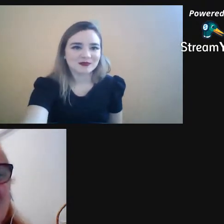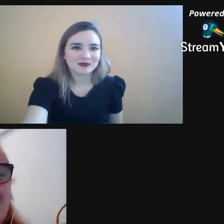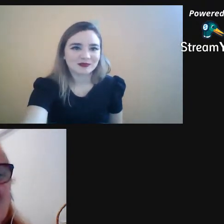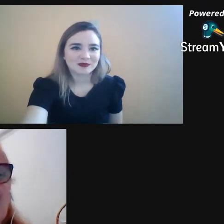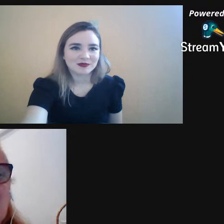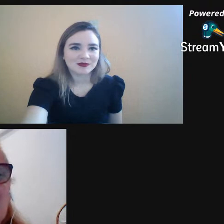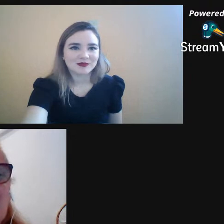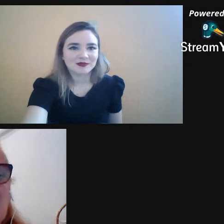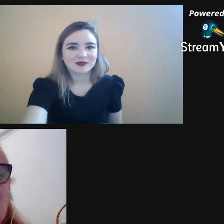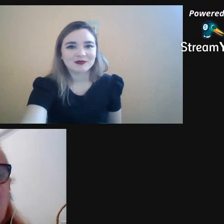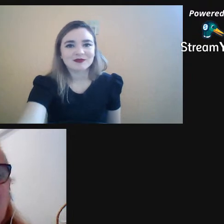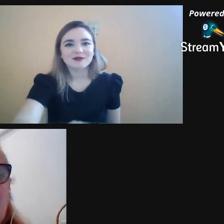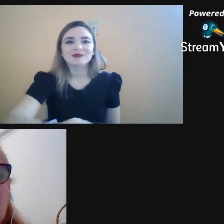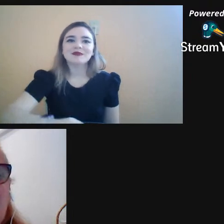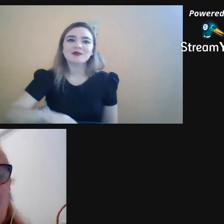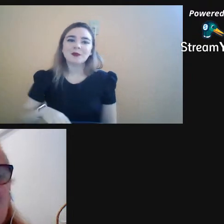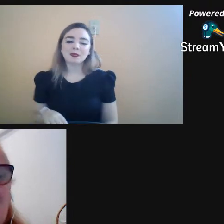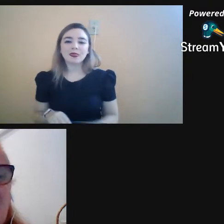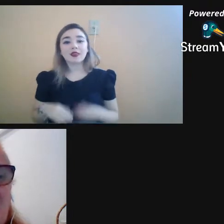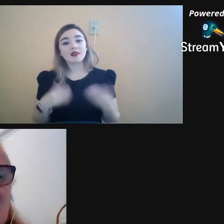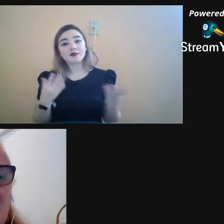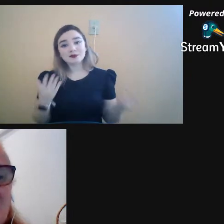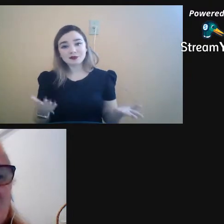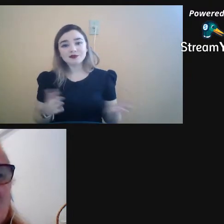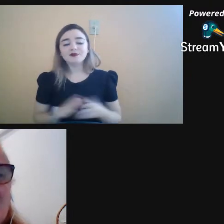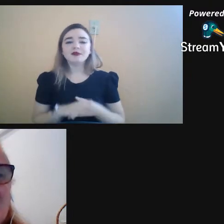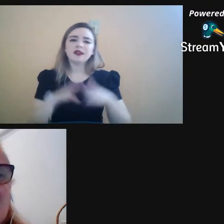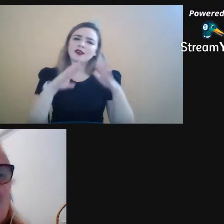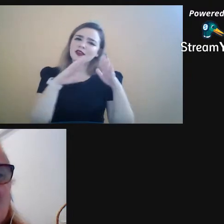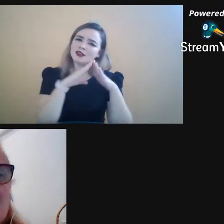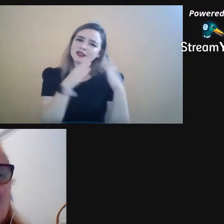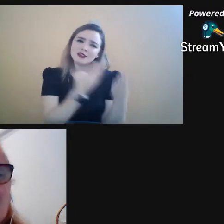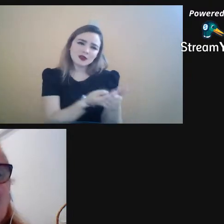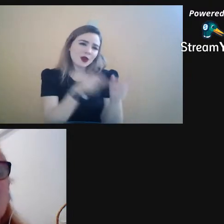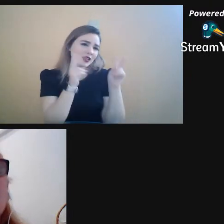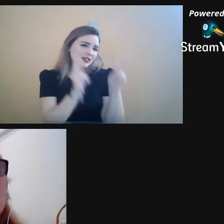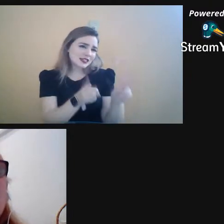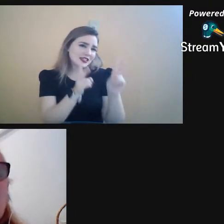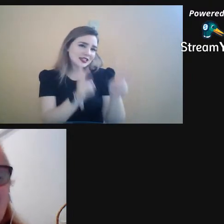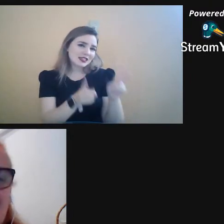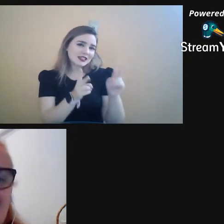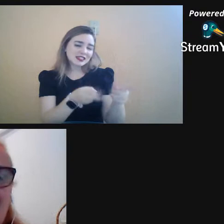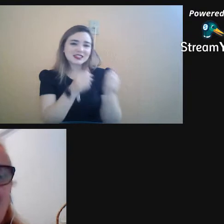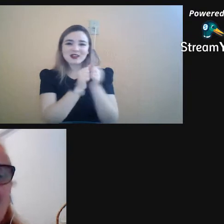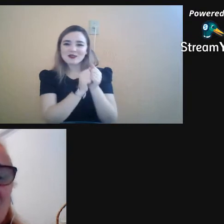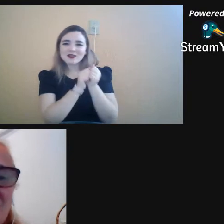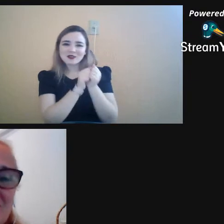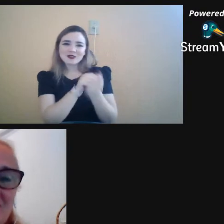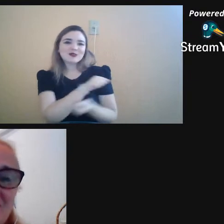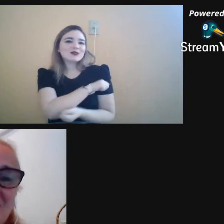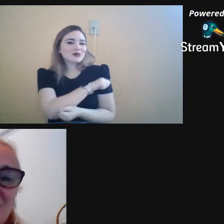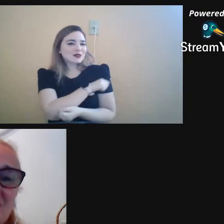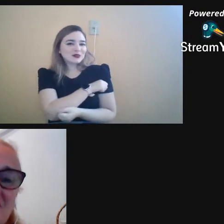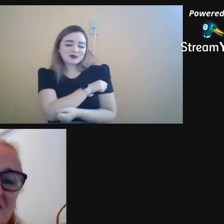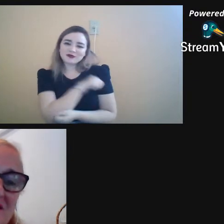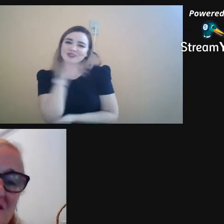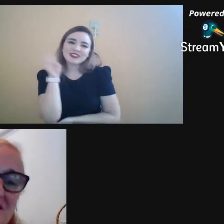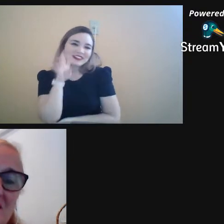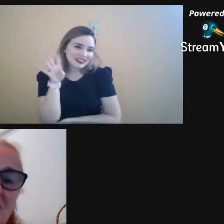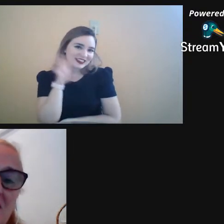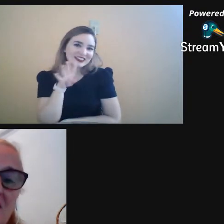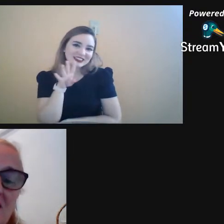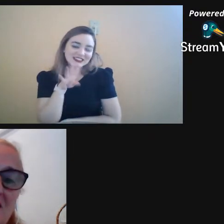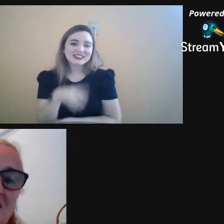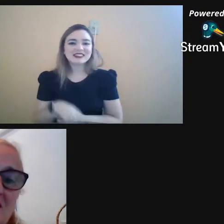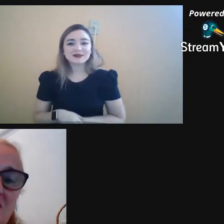Pois é, e a escola está sempre aqui com a gente, né? Os alunos estão aqui, Sim. isso é muito legal.